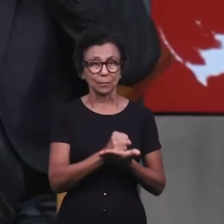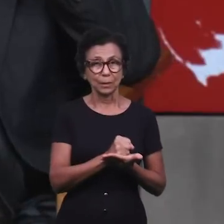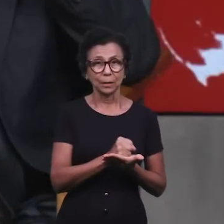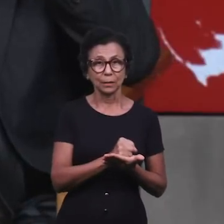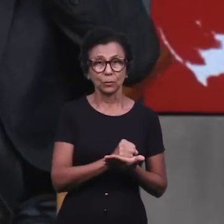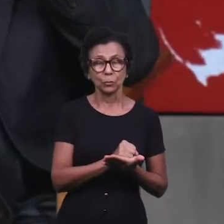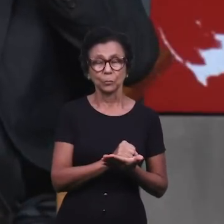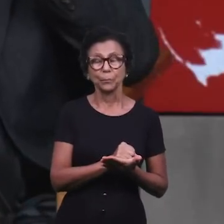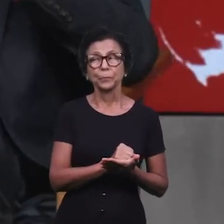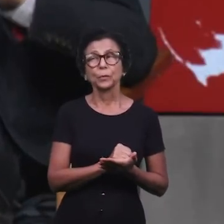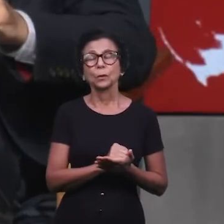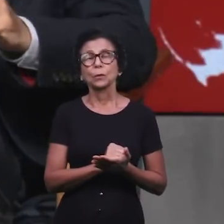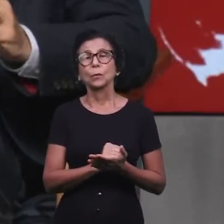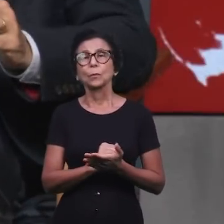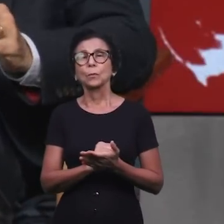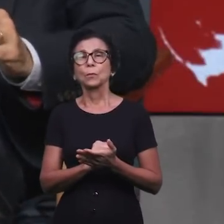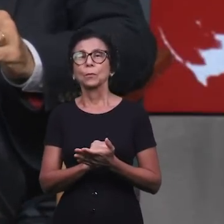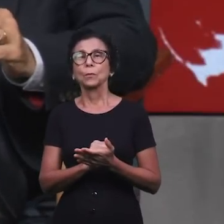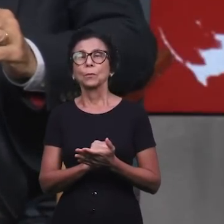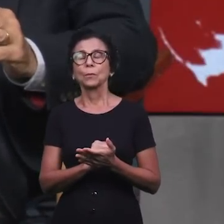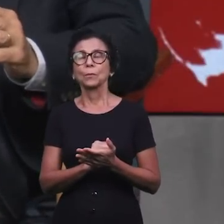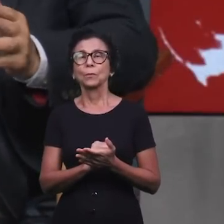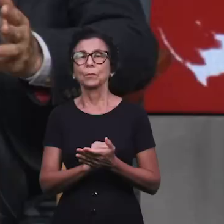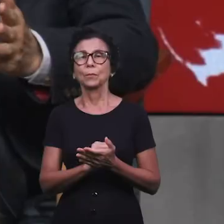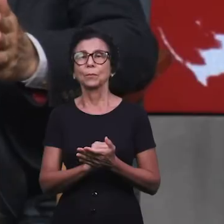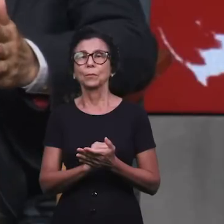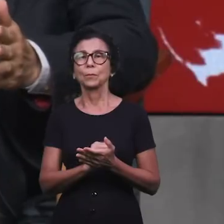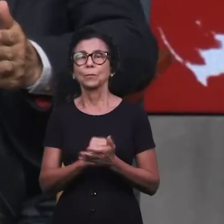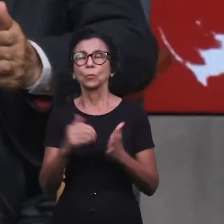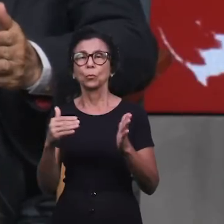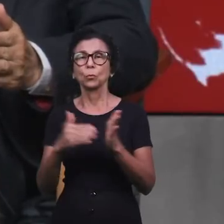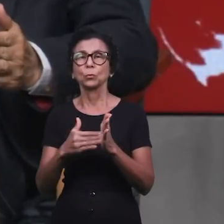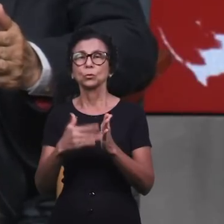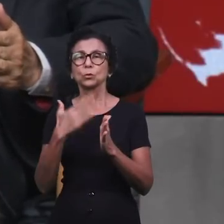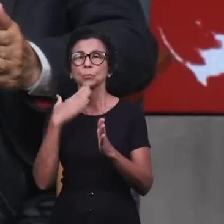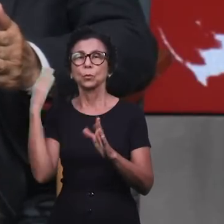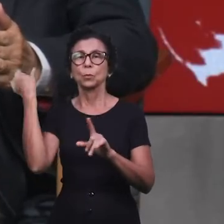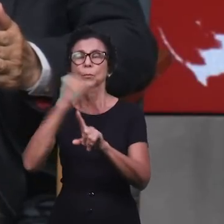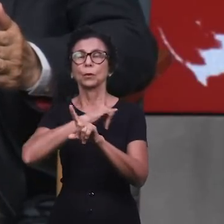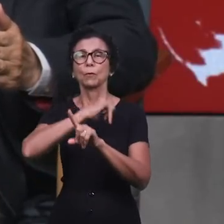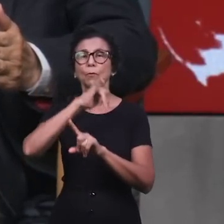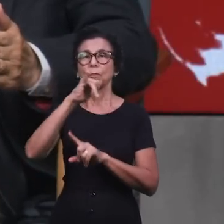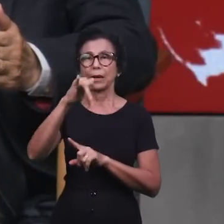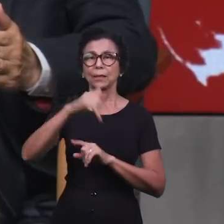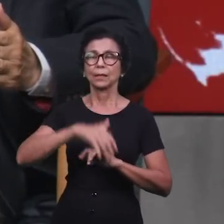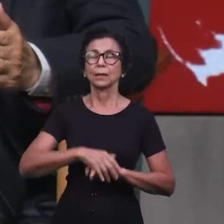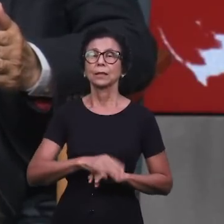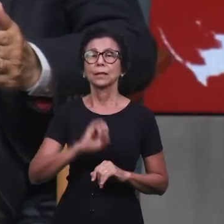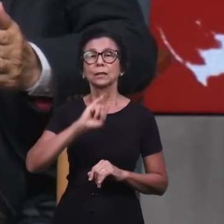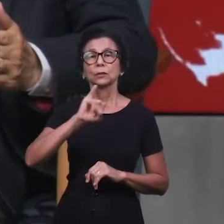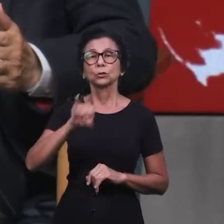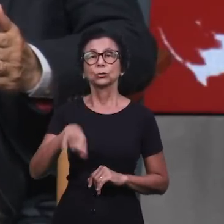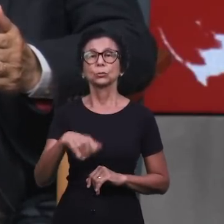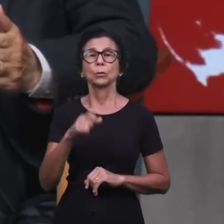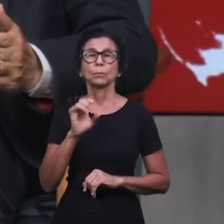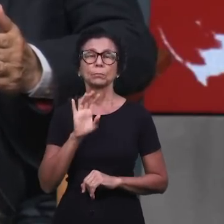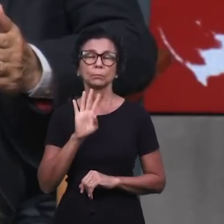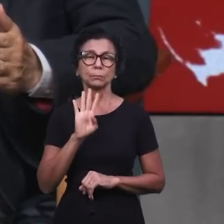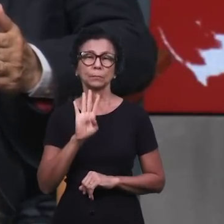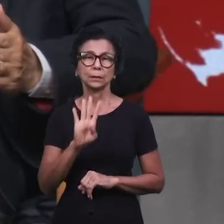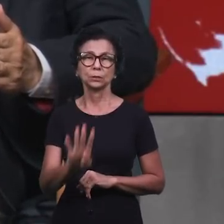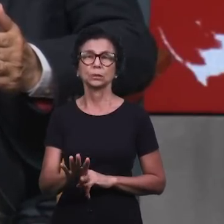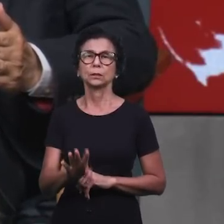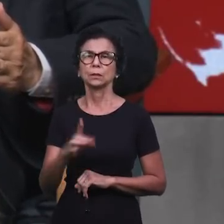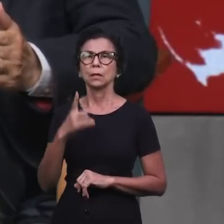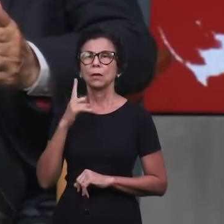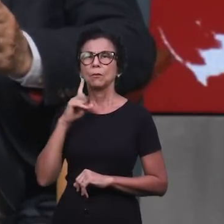Testamento, que é João Batista, aponta para ele e diz: ele é o Cordeiro de Deus que tira